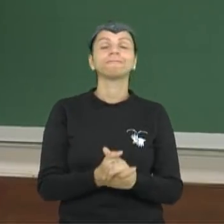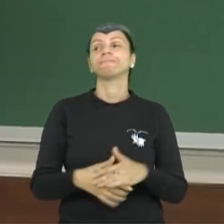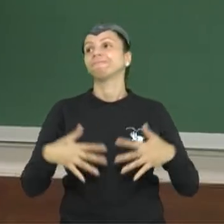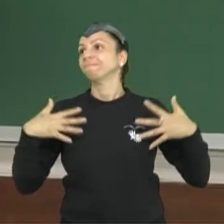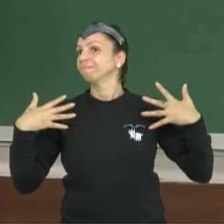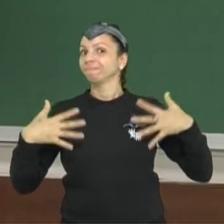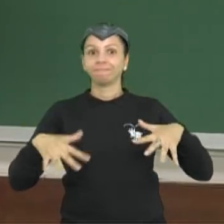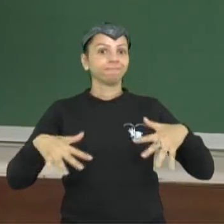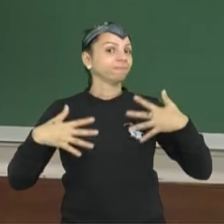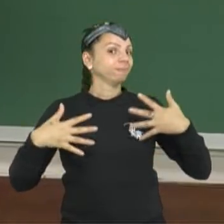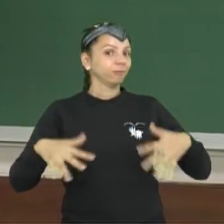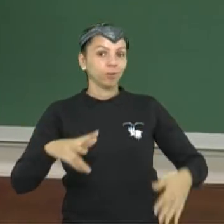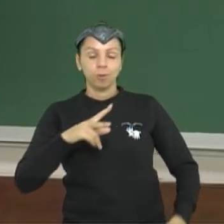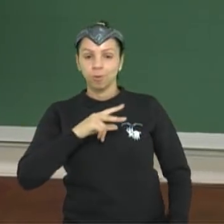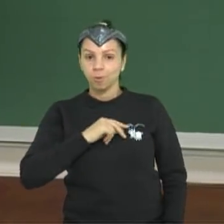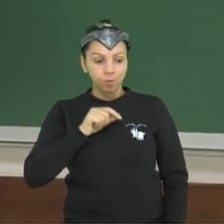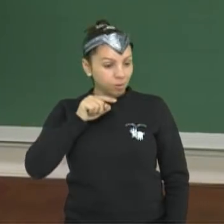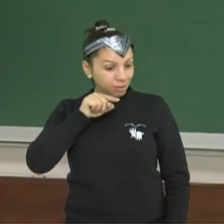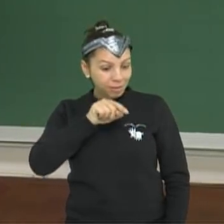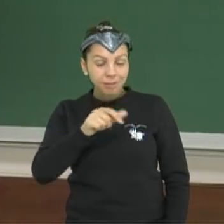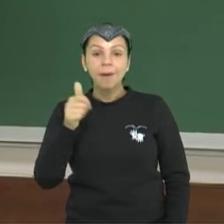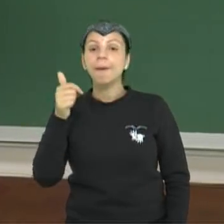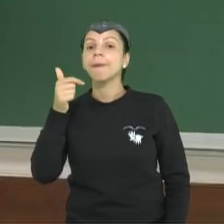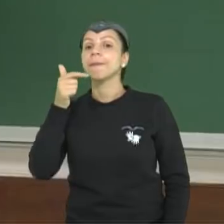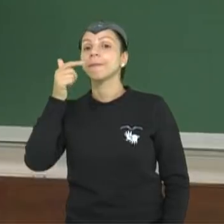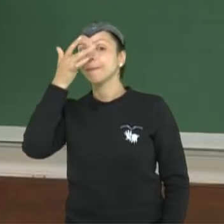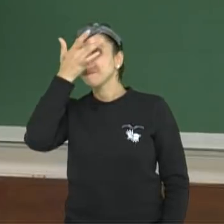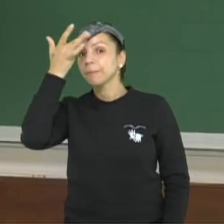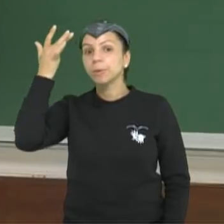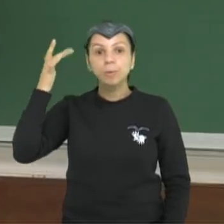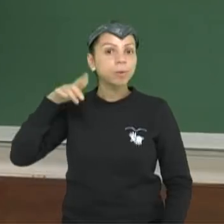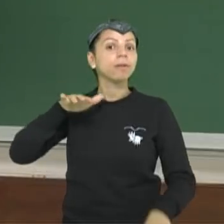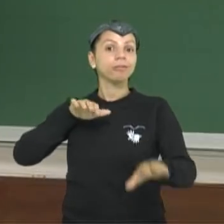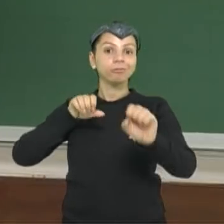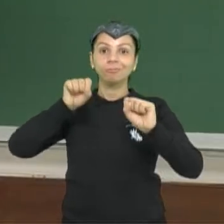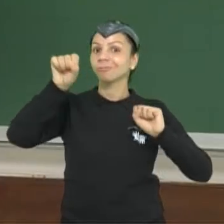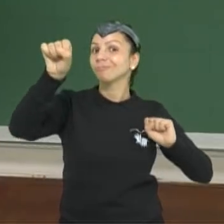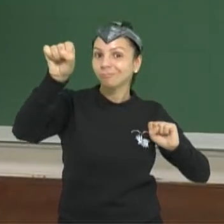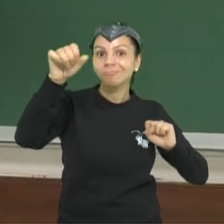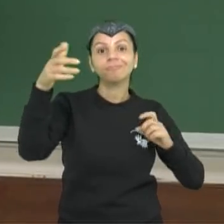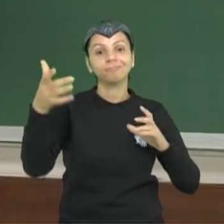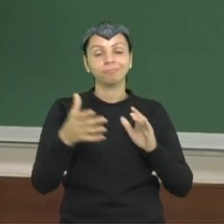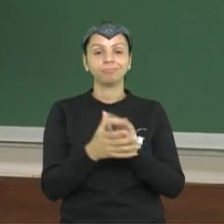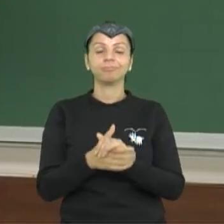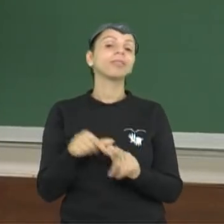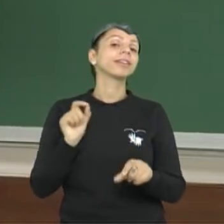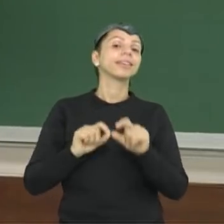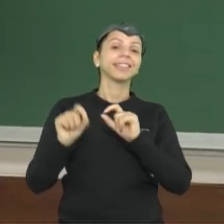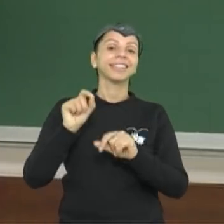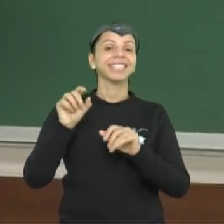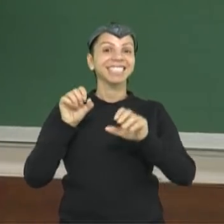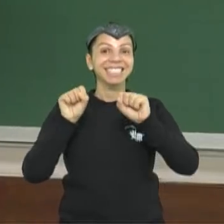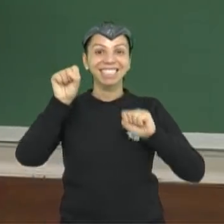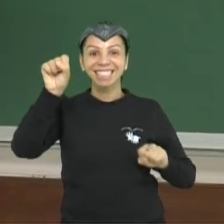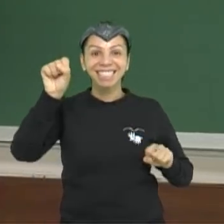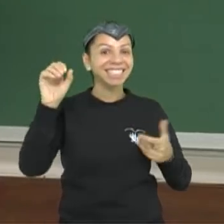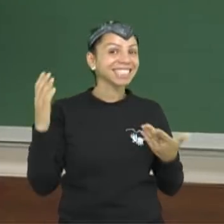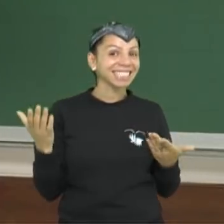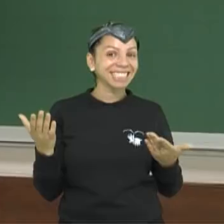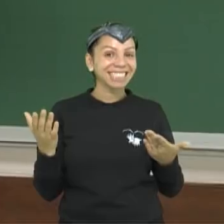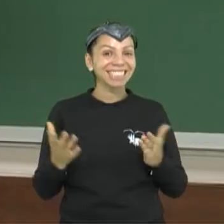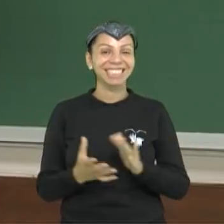caramba, considero essa pessoa um super-herói? Vamos ver então quem é esse super-herói? Olha